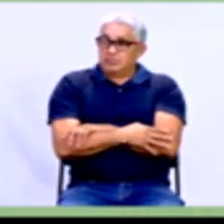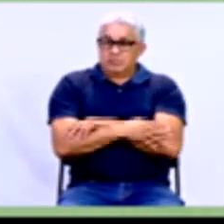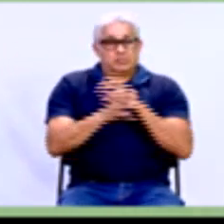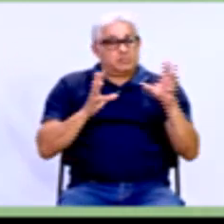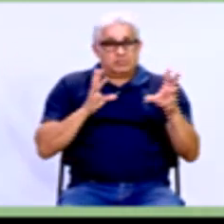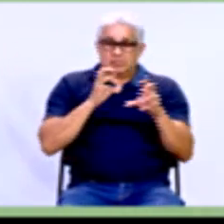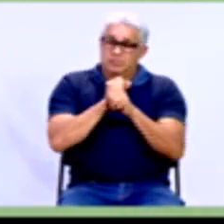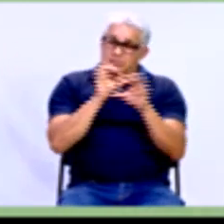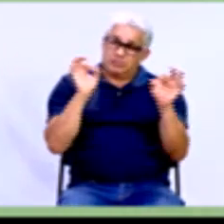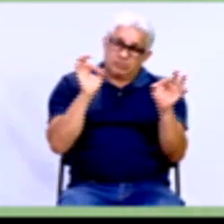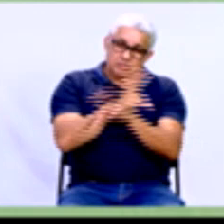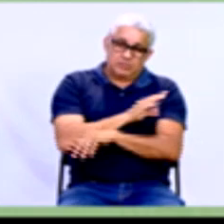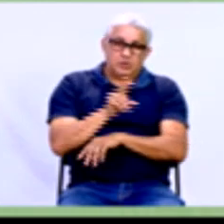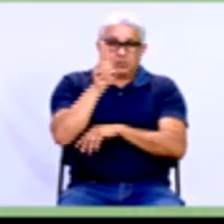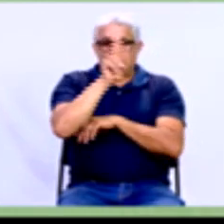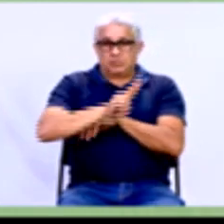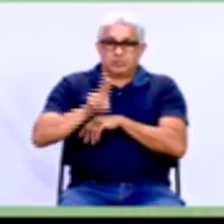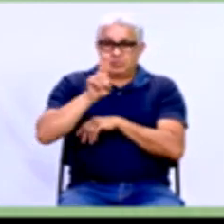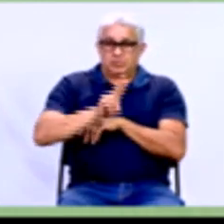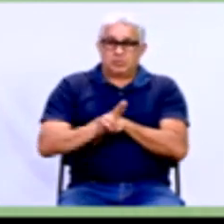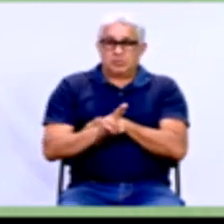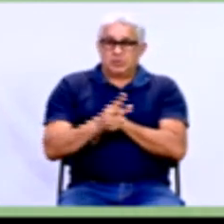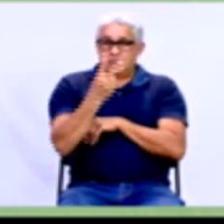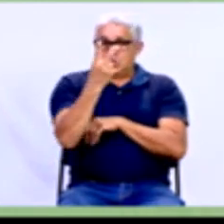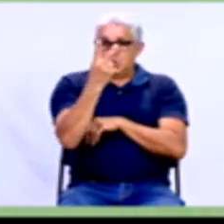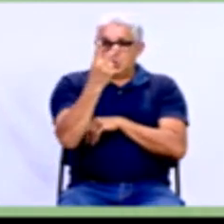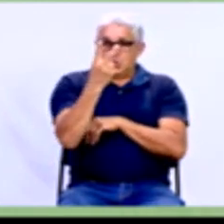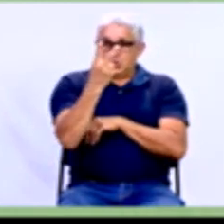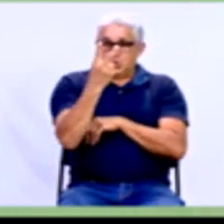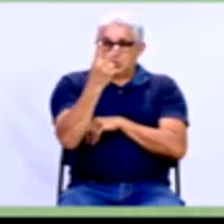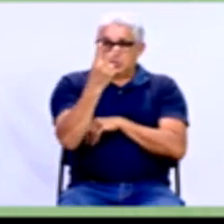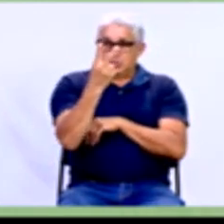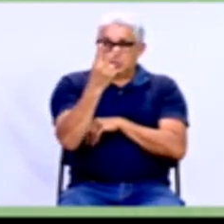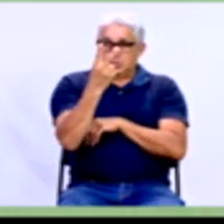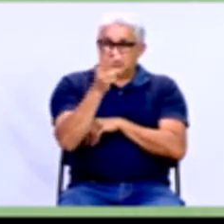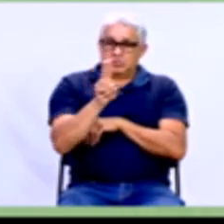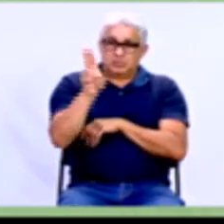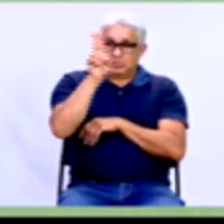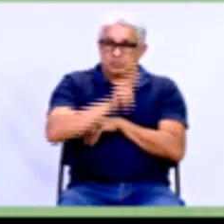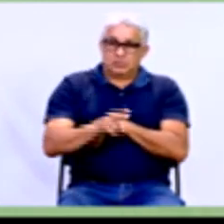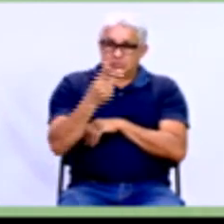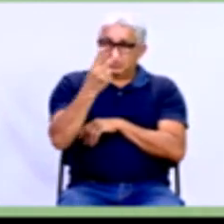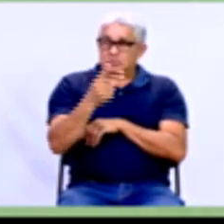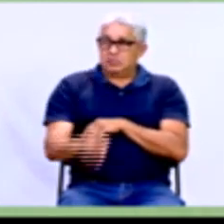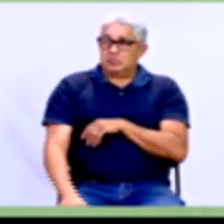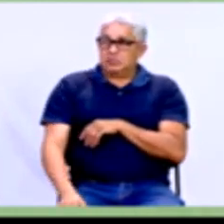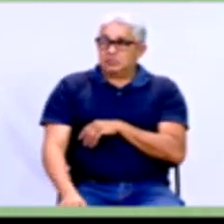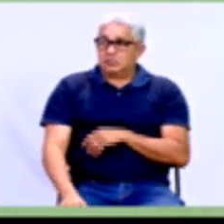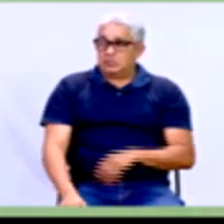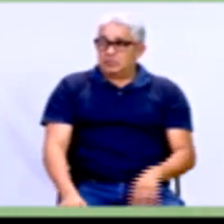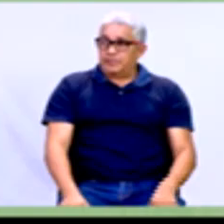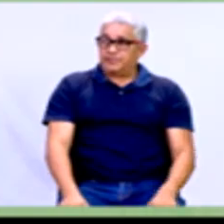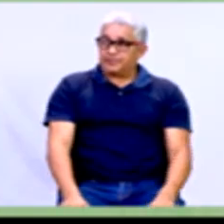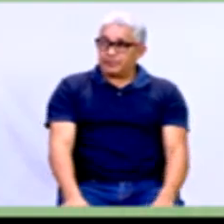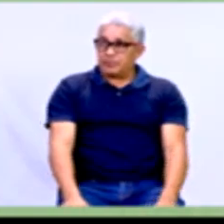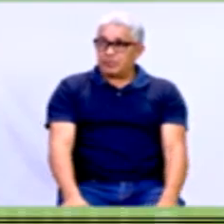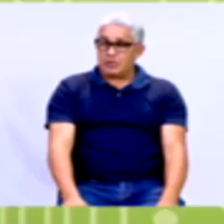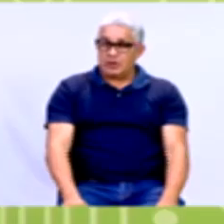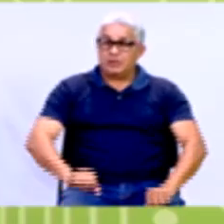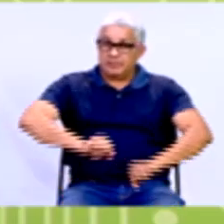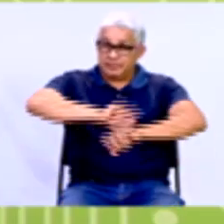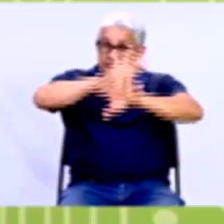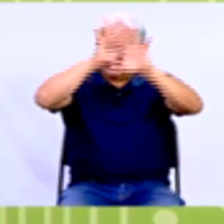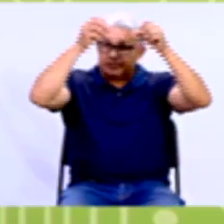na fórmula do B a gente usou os dois únicos elementos que a gente não tinha usado na fórmula passada. Deixando bem